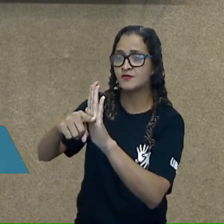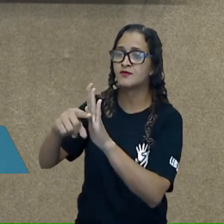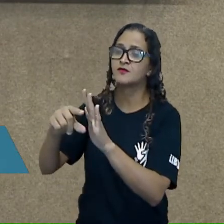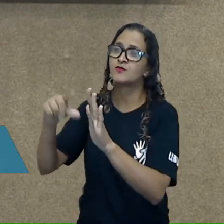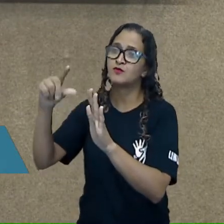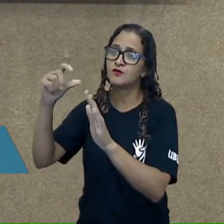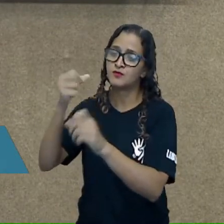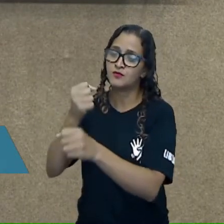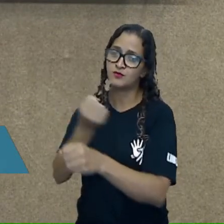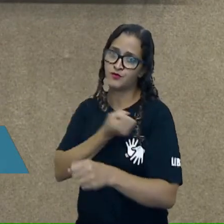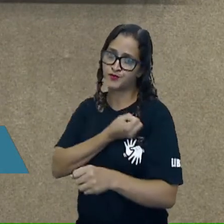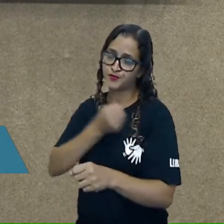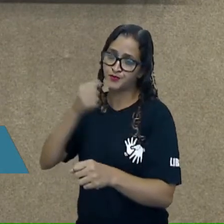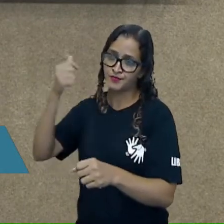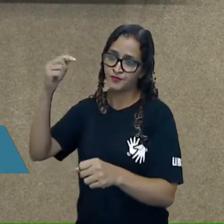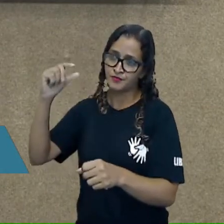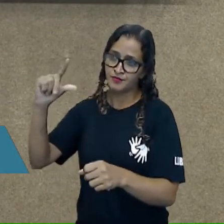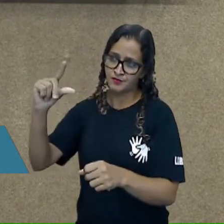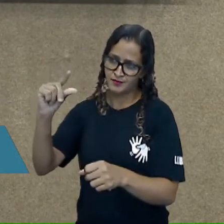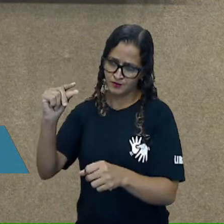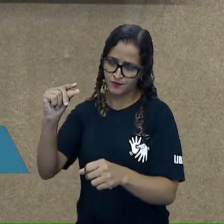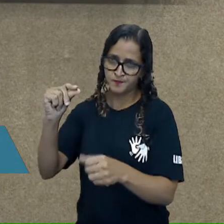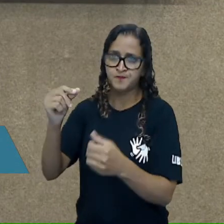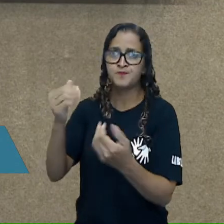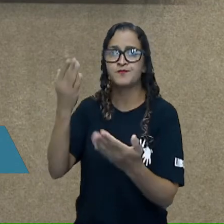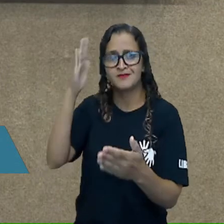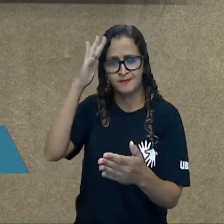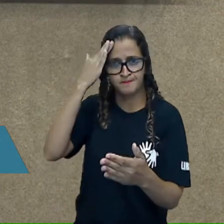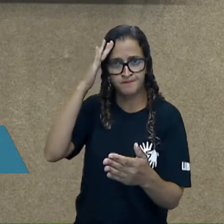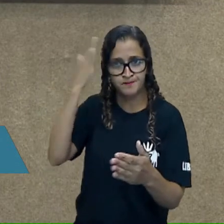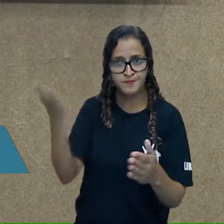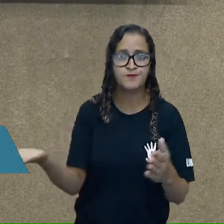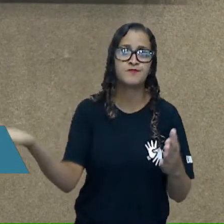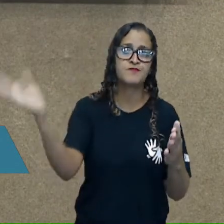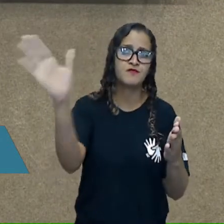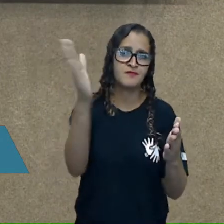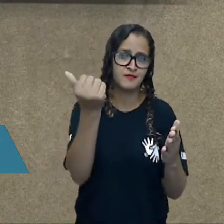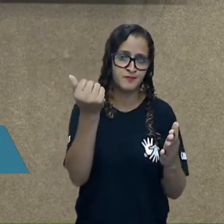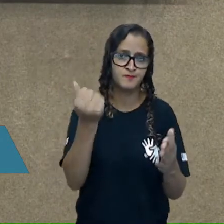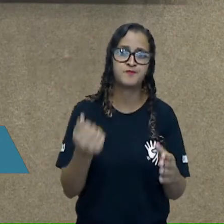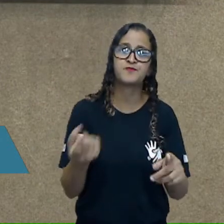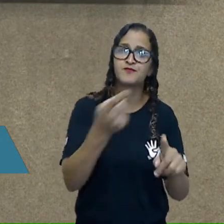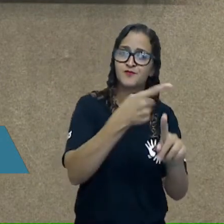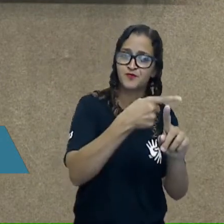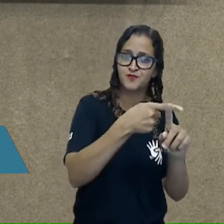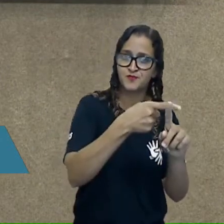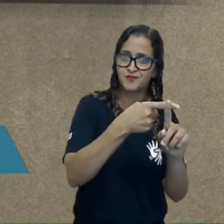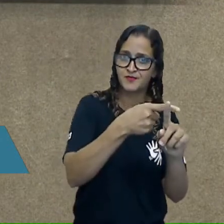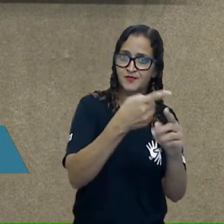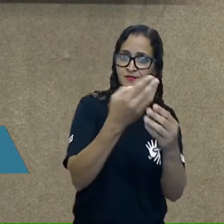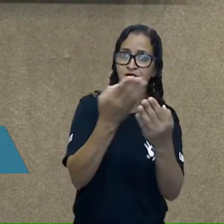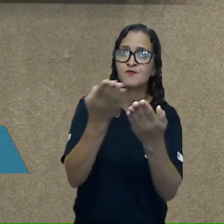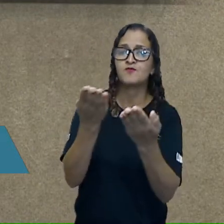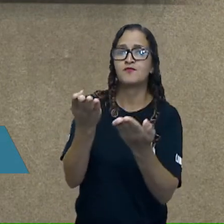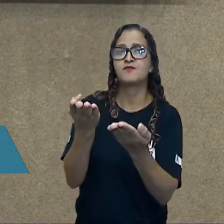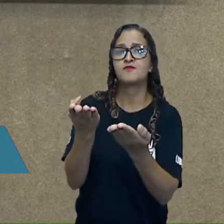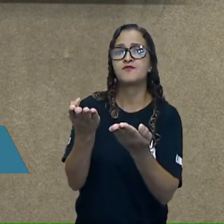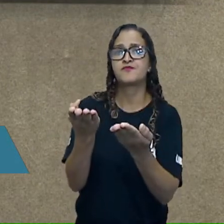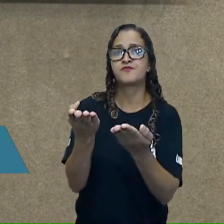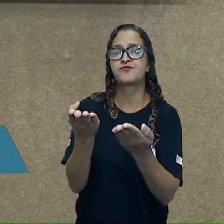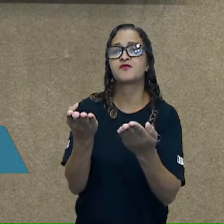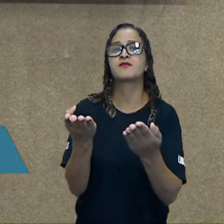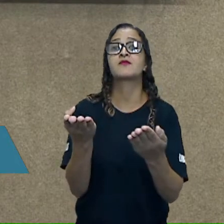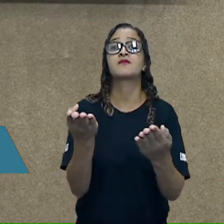Combinado? Então, vamos continuar somando para a gente aprender? Muito bem. Olha, sempre